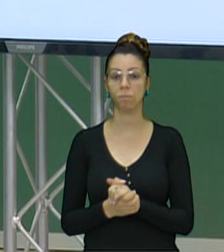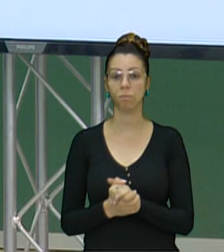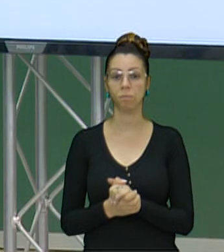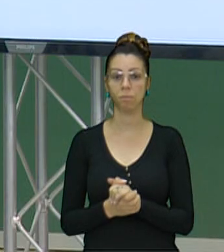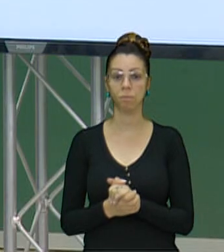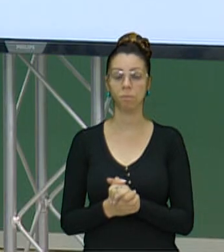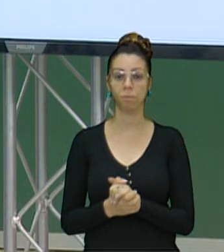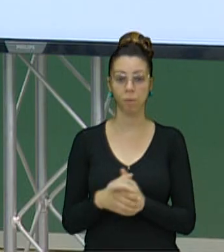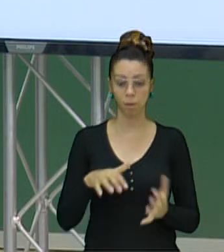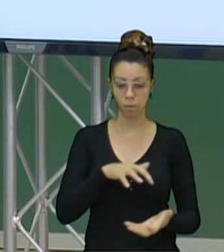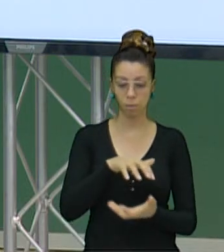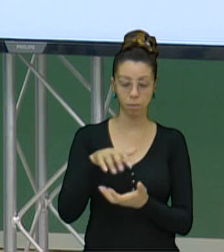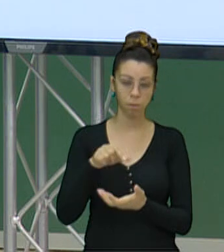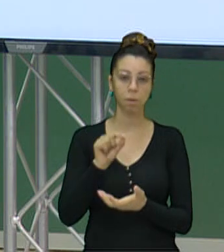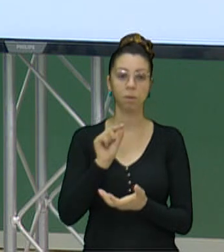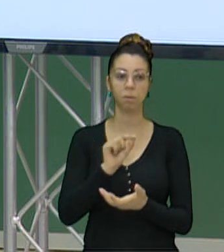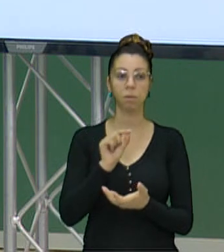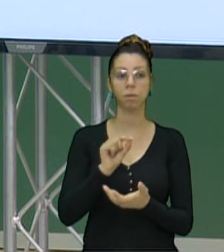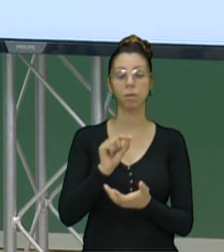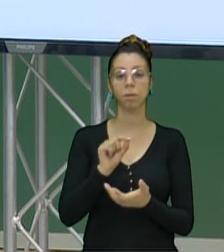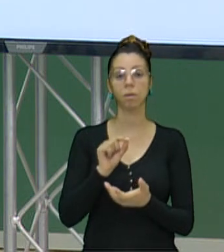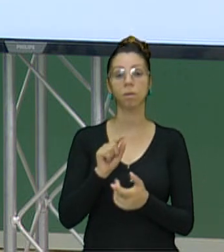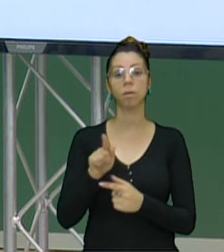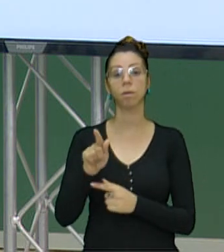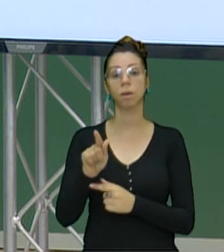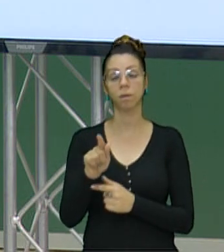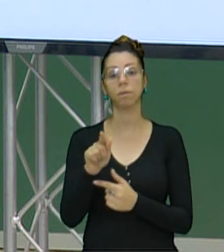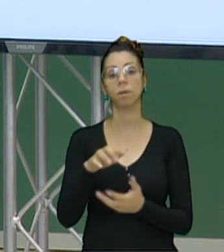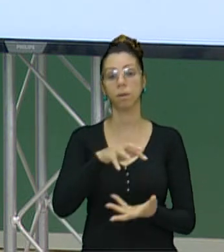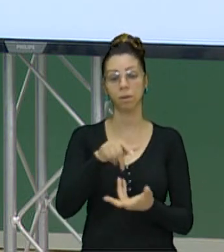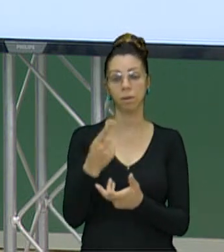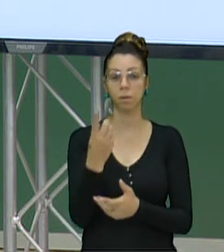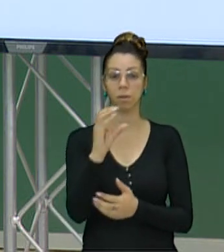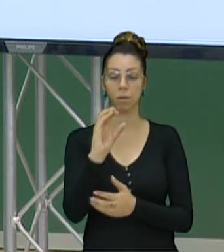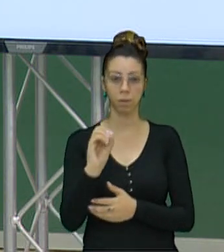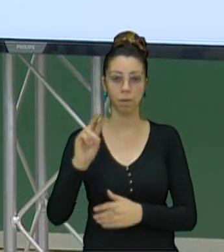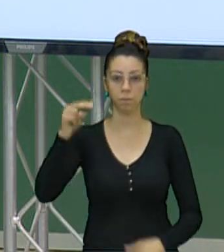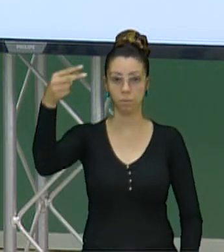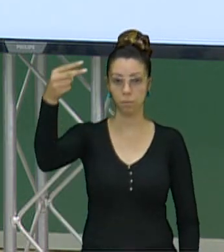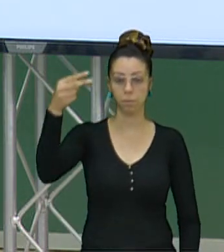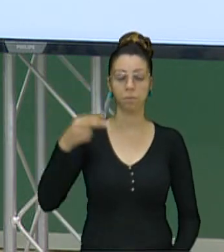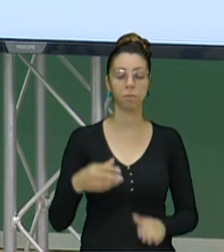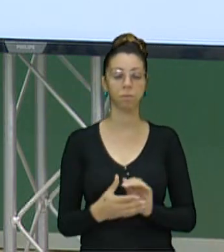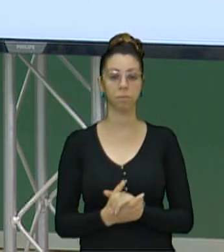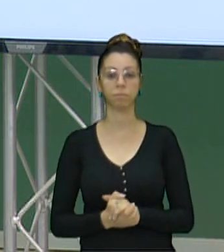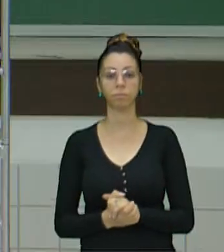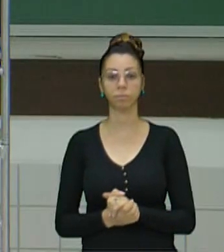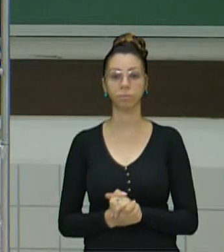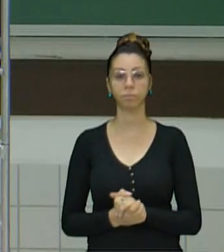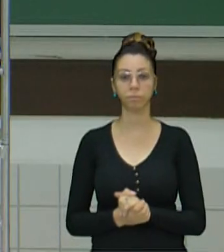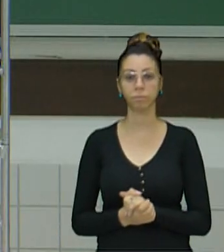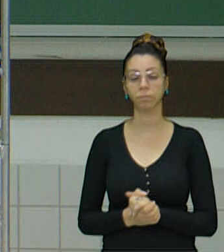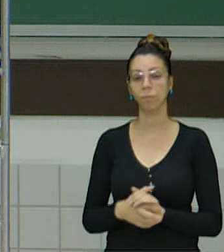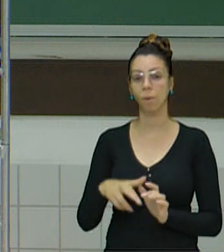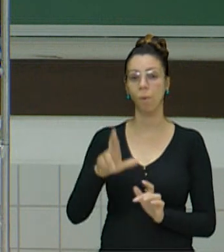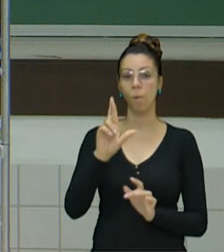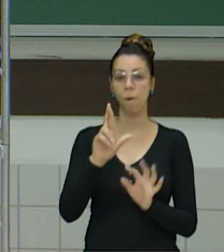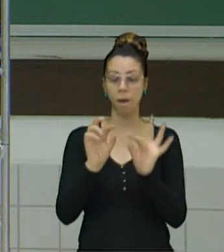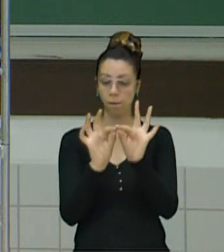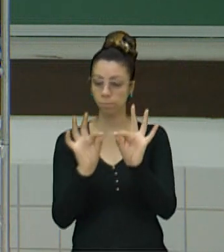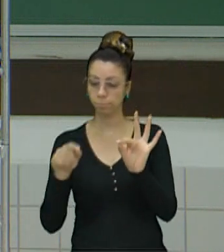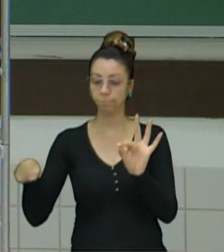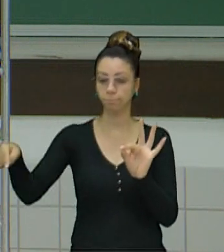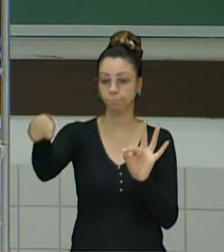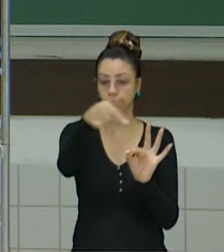Terra, que é 10, porque a Terra é 10, lembrando que a gravidade é 10 metros por segundo ao quadrado, o raio da curva, que é